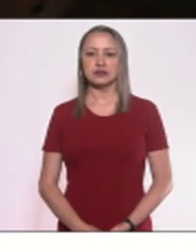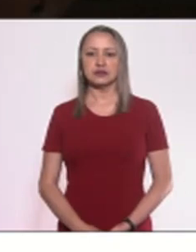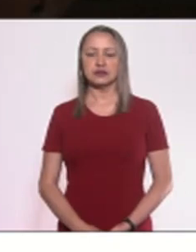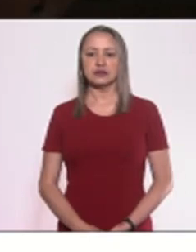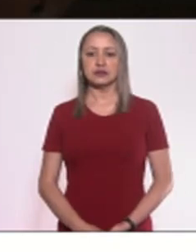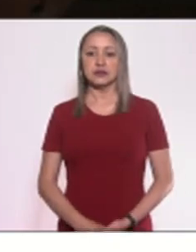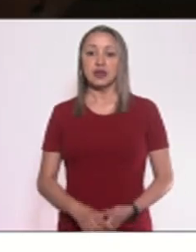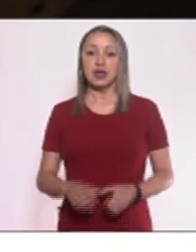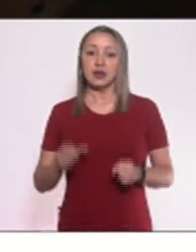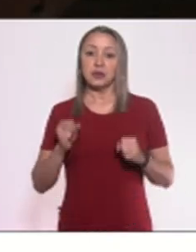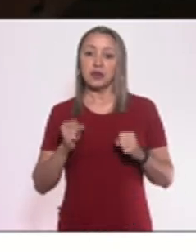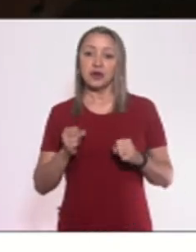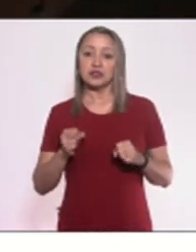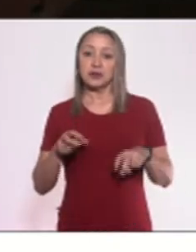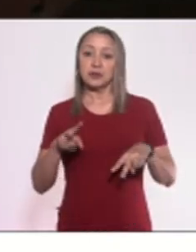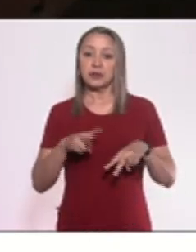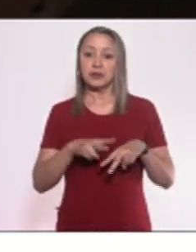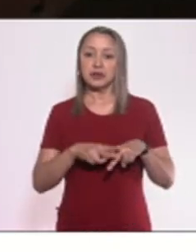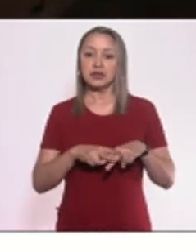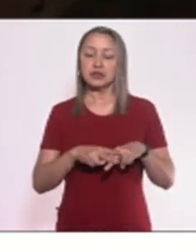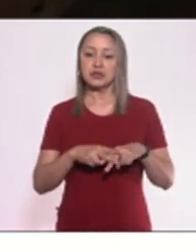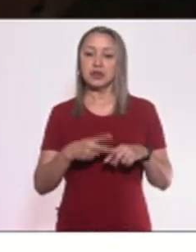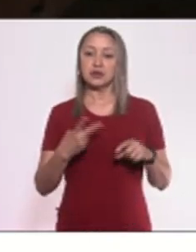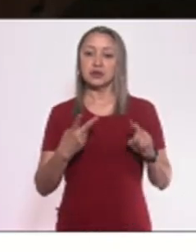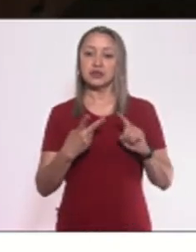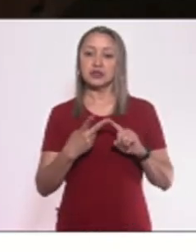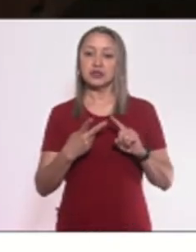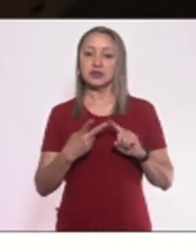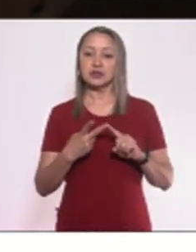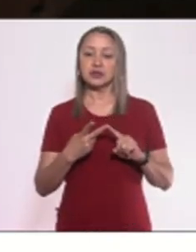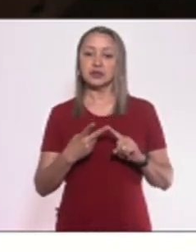a prisão em segunda instância